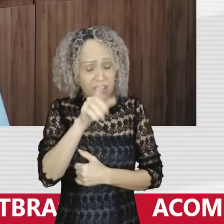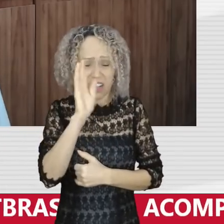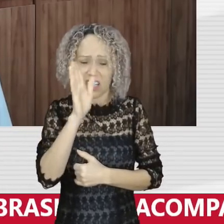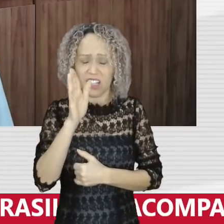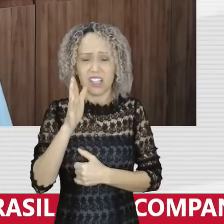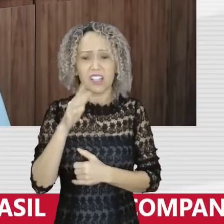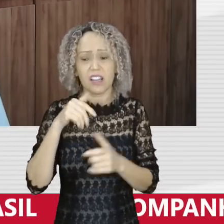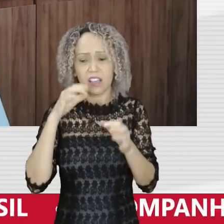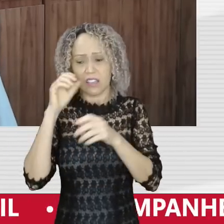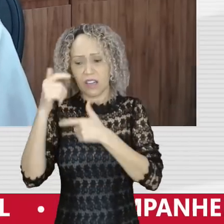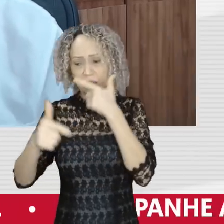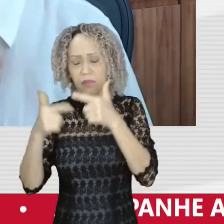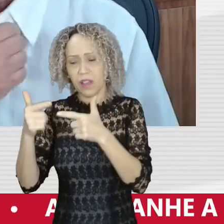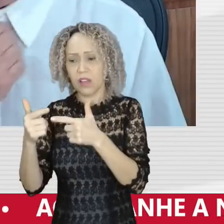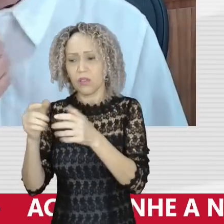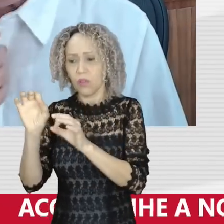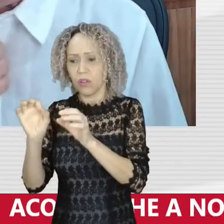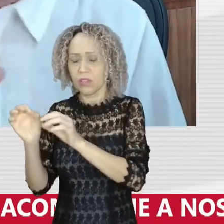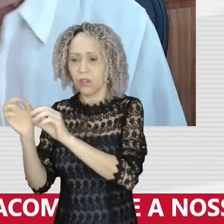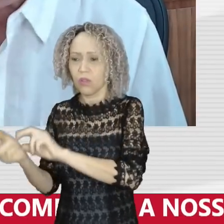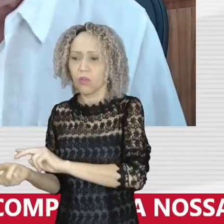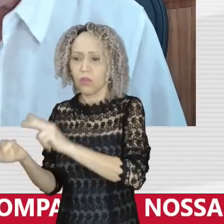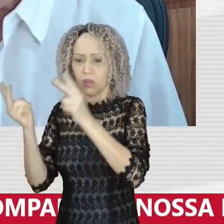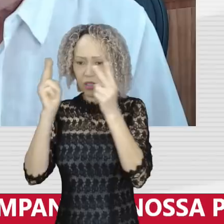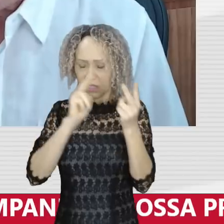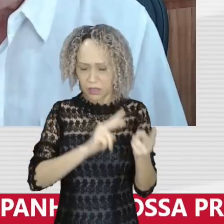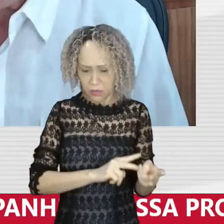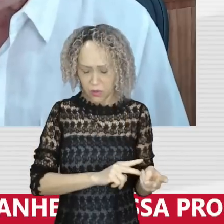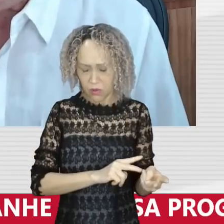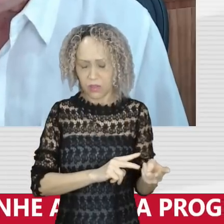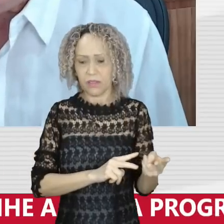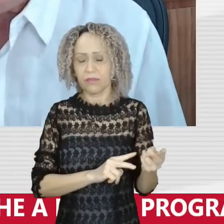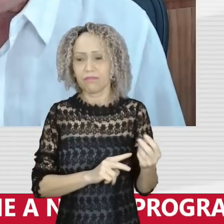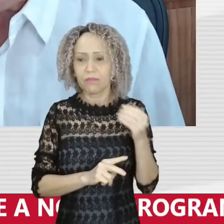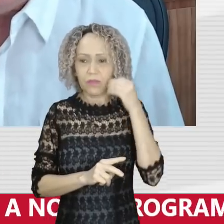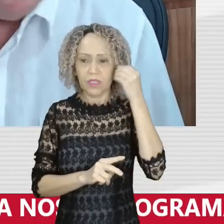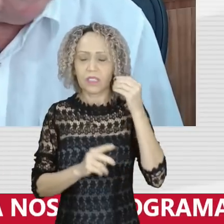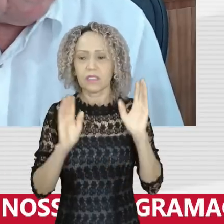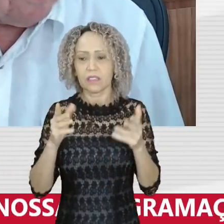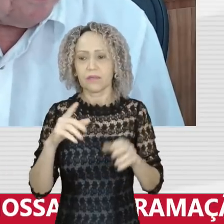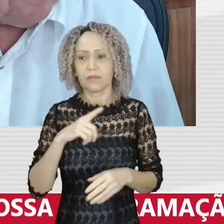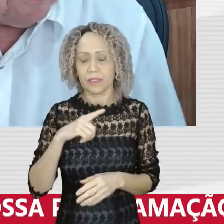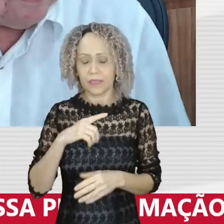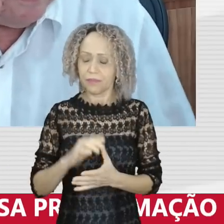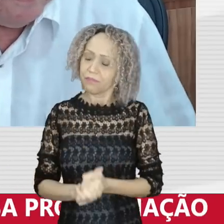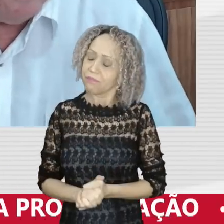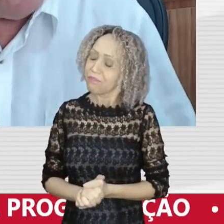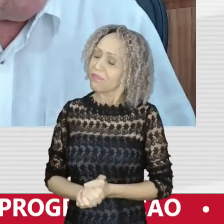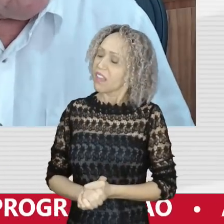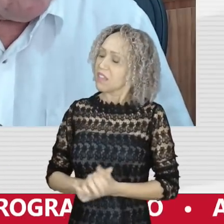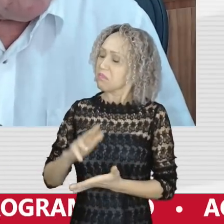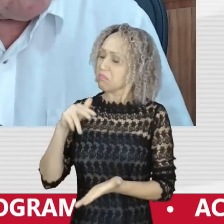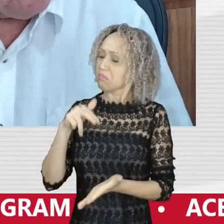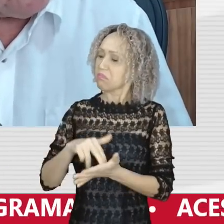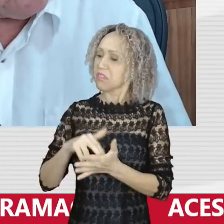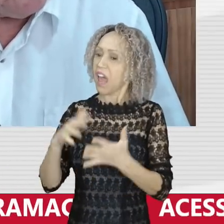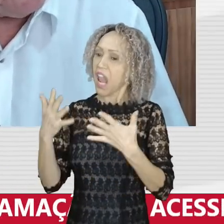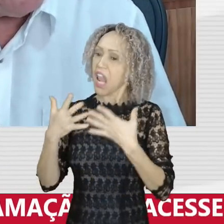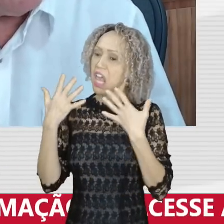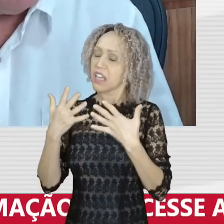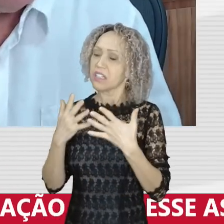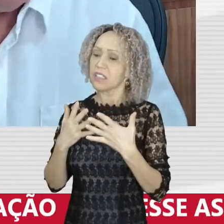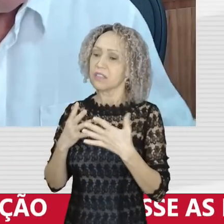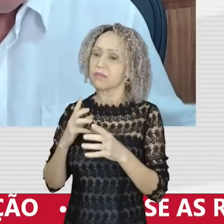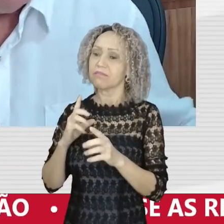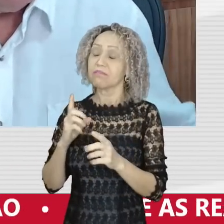nós. Oi, olá, gente, para todo mundo. Com muita alegria, viu, Paulo, estar aqui para falar exatamente da